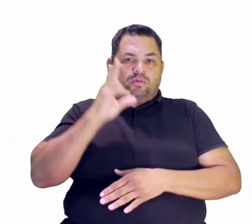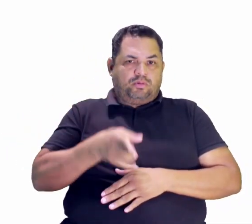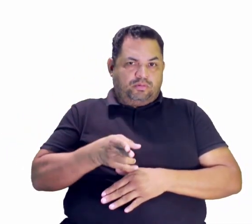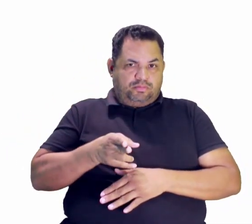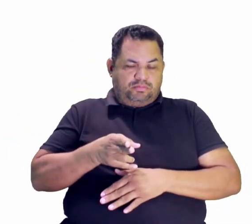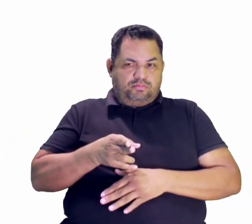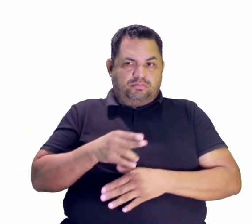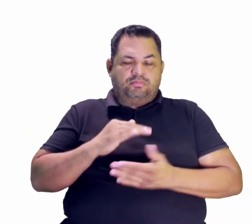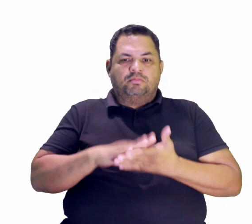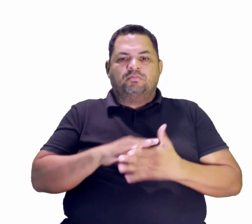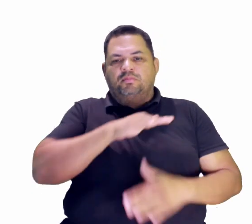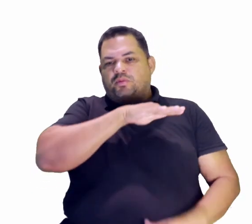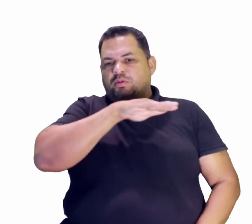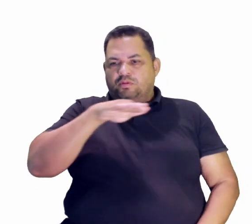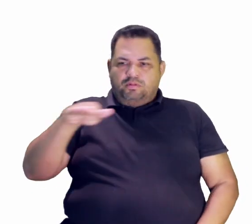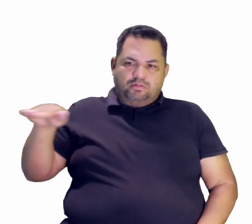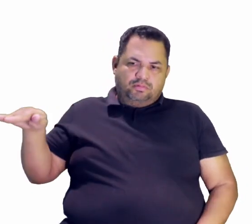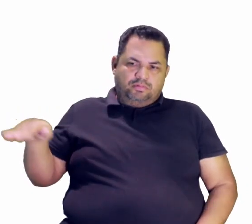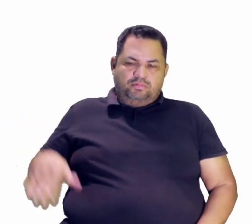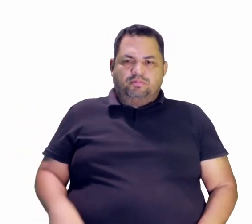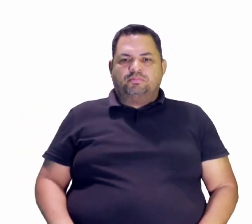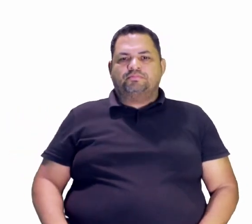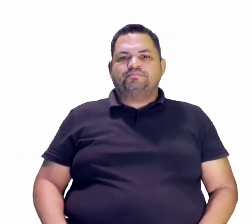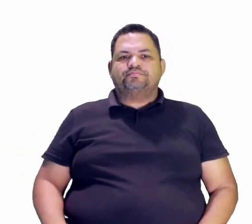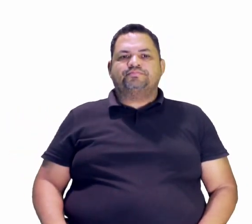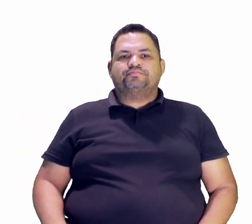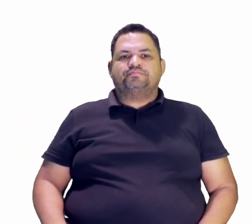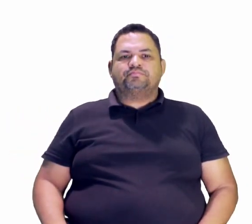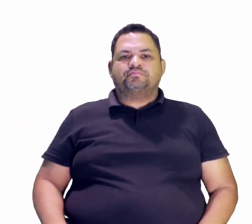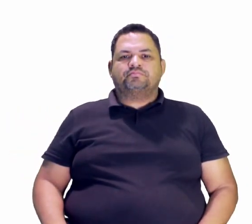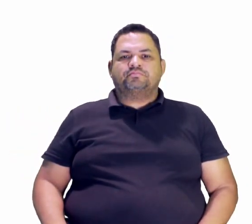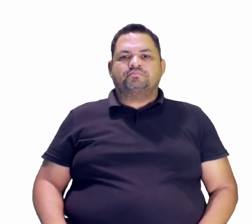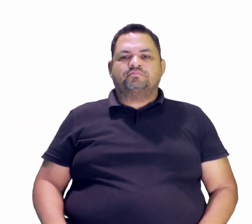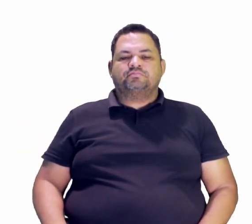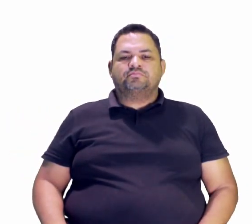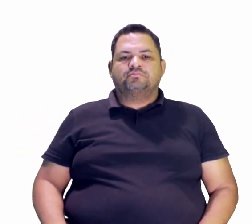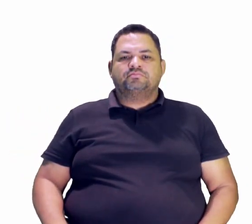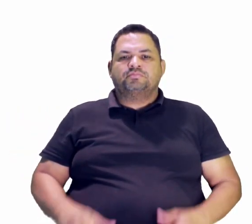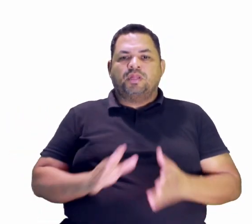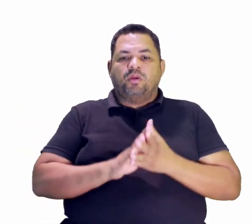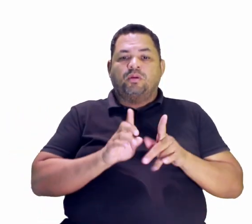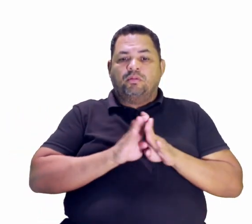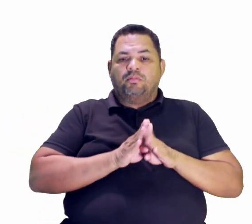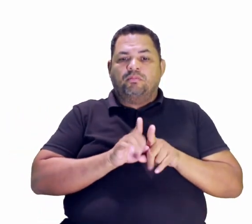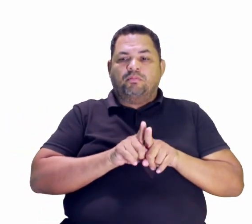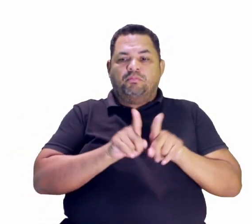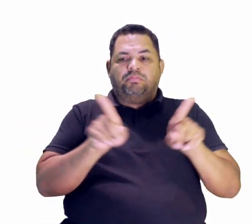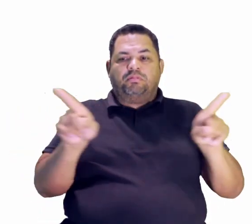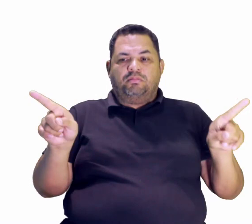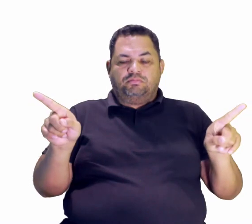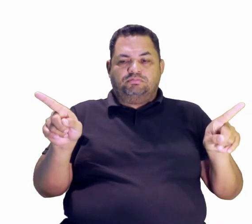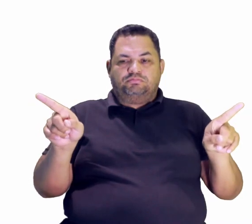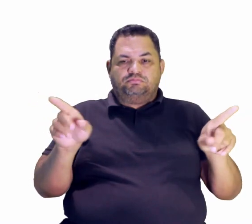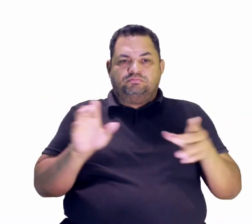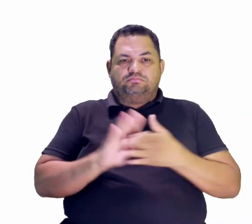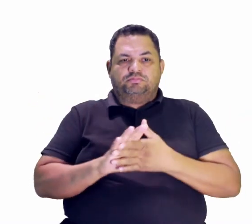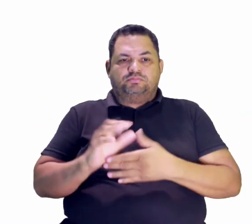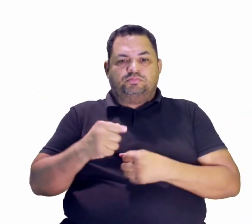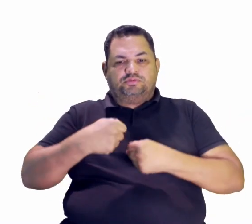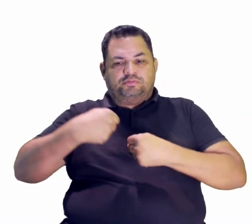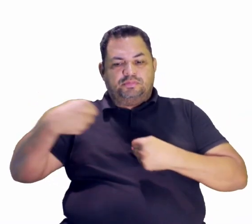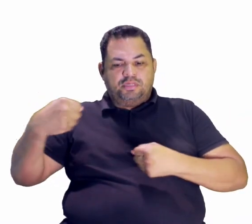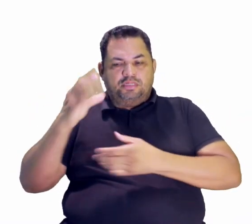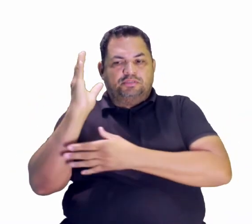Essa direção é horizontal, mas os sentidos são opostos. Pode ver que um puxa no sentido,